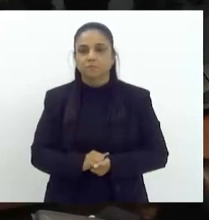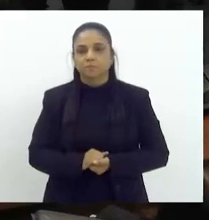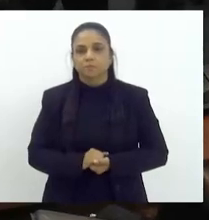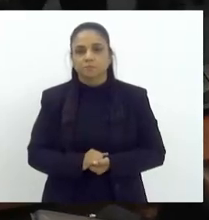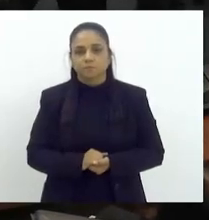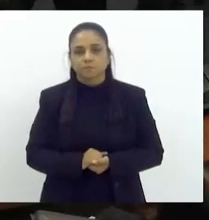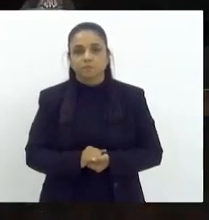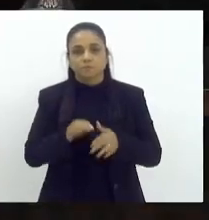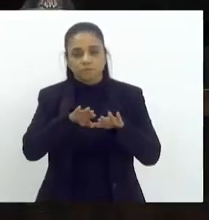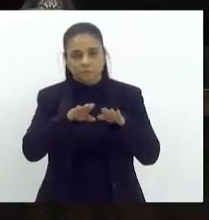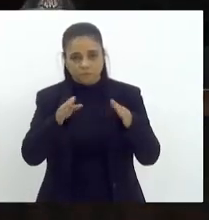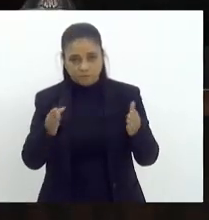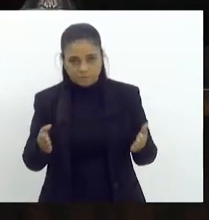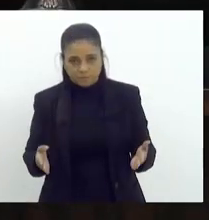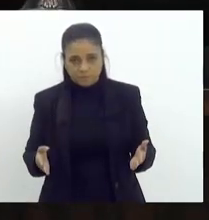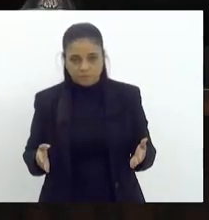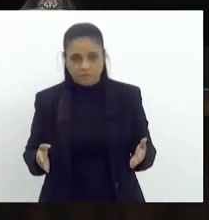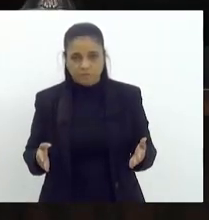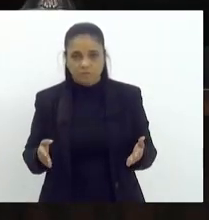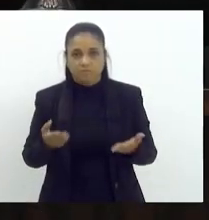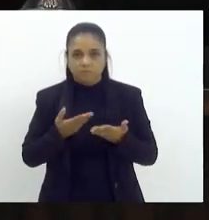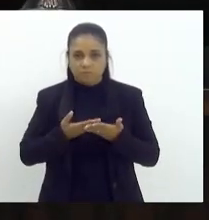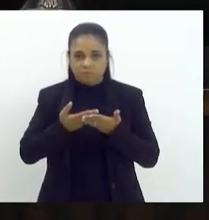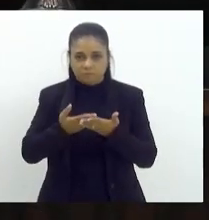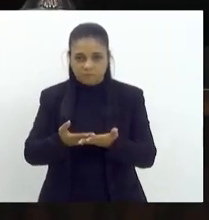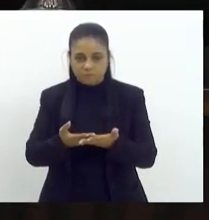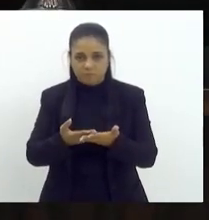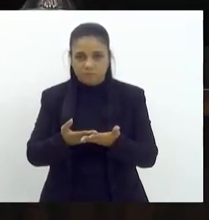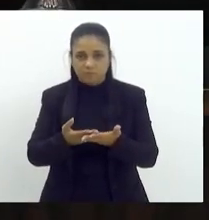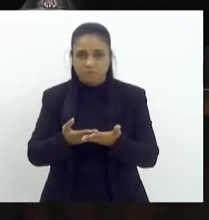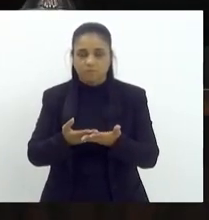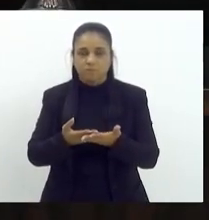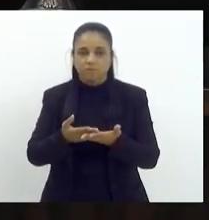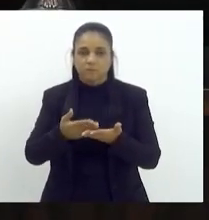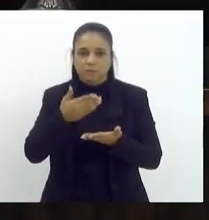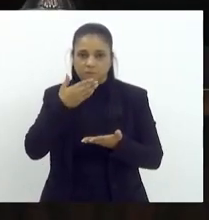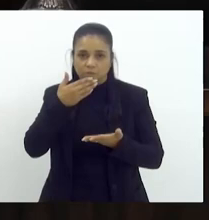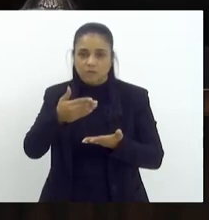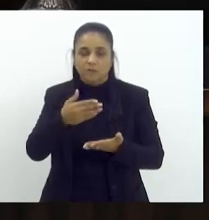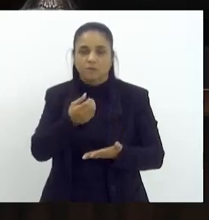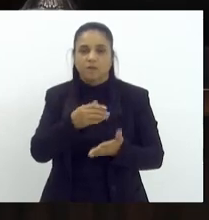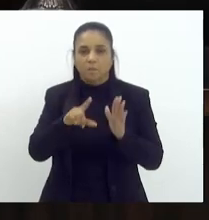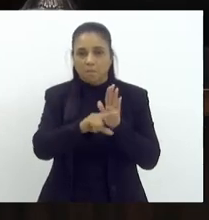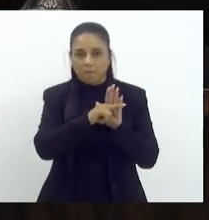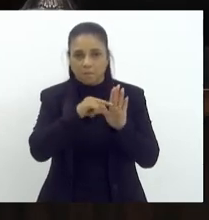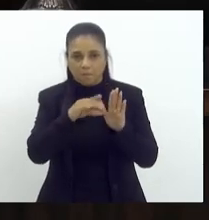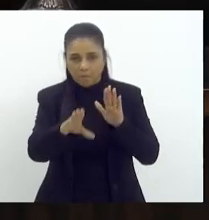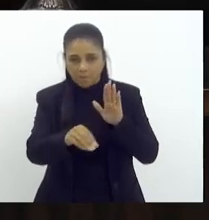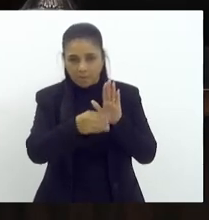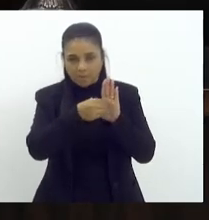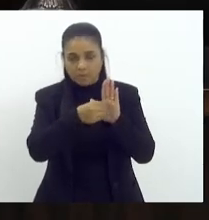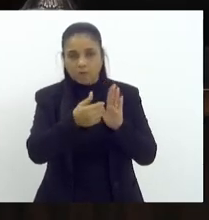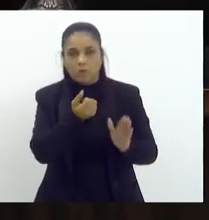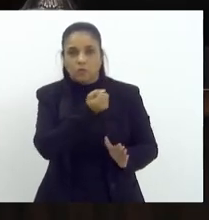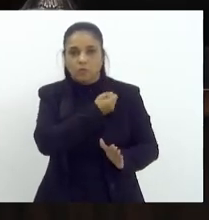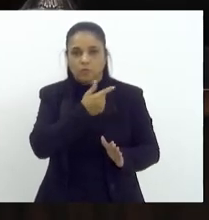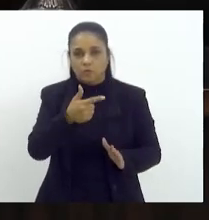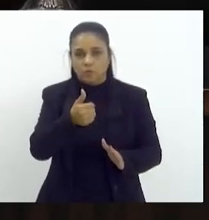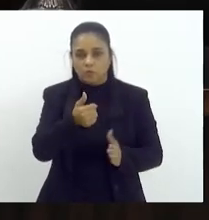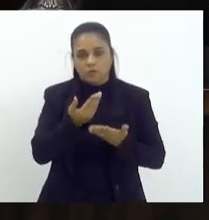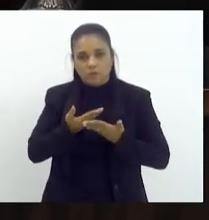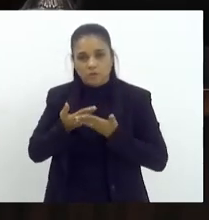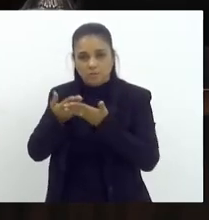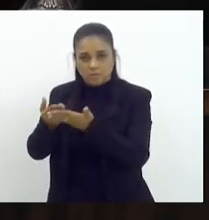sobre a mesa requerimento de destaque da emenda número 12 irá encaminhar